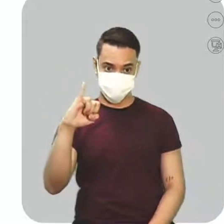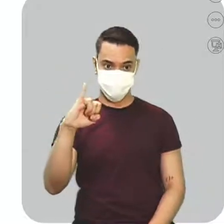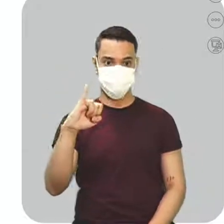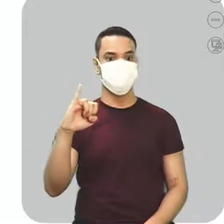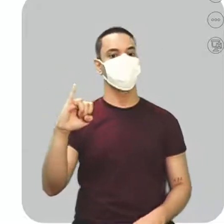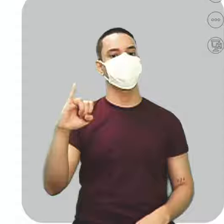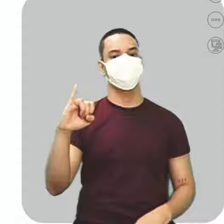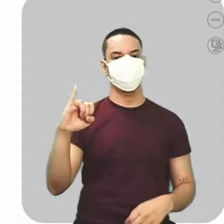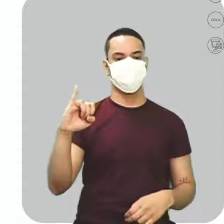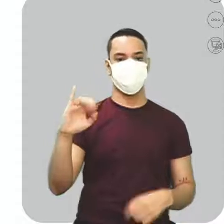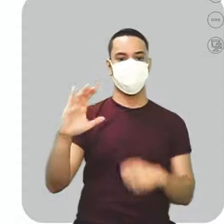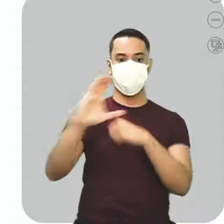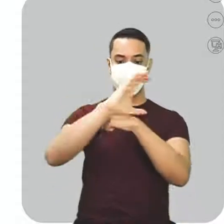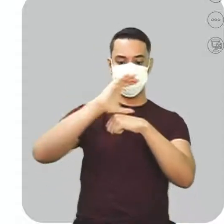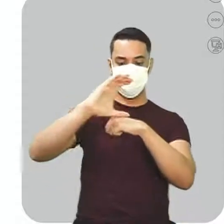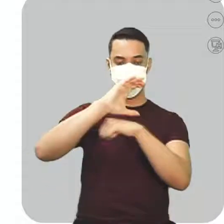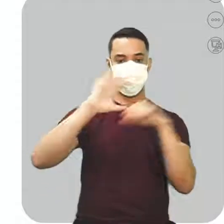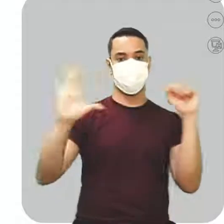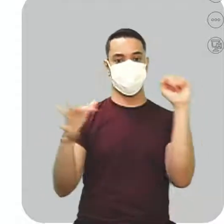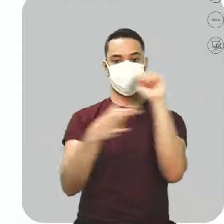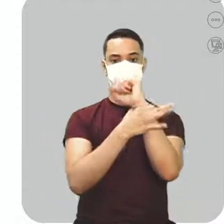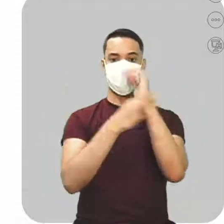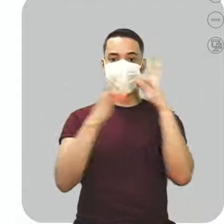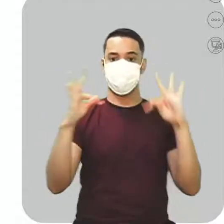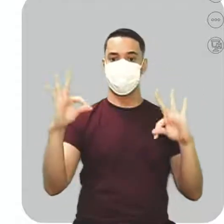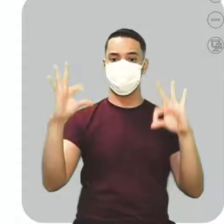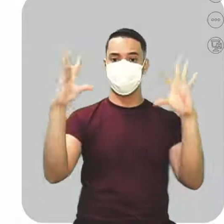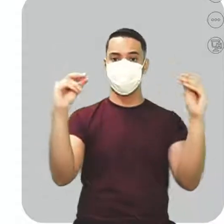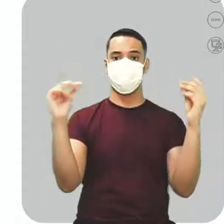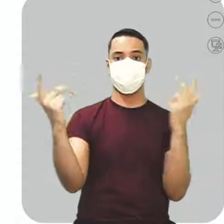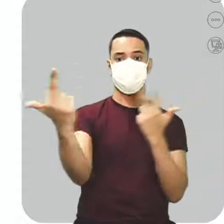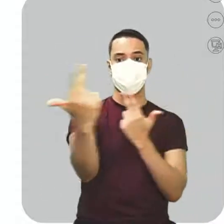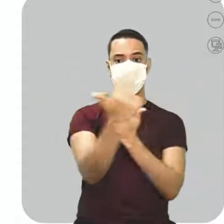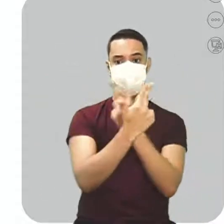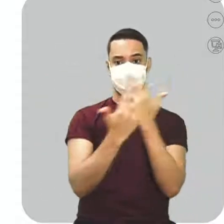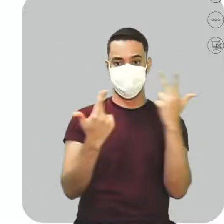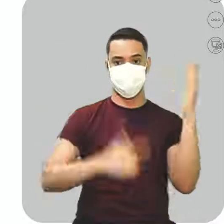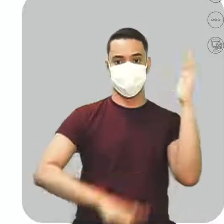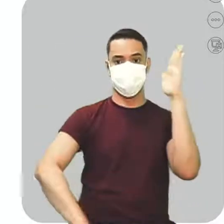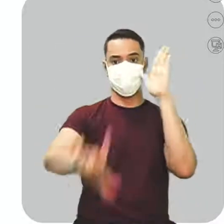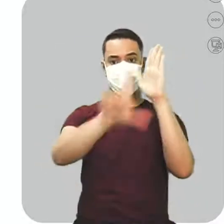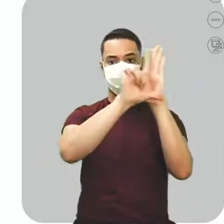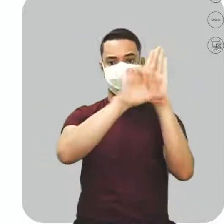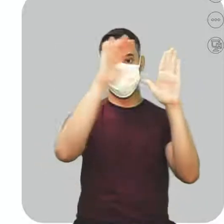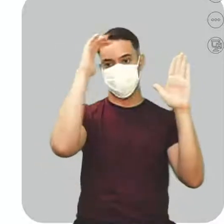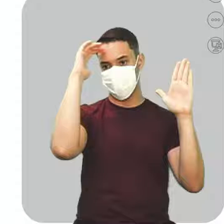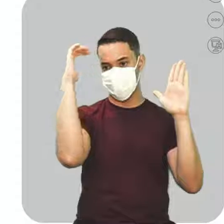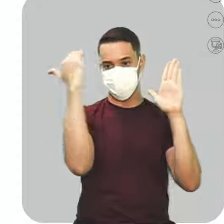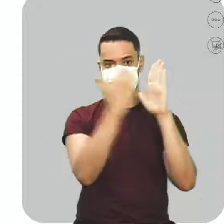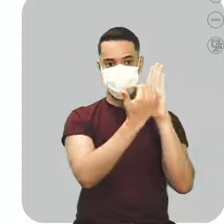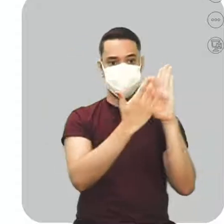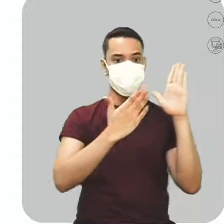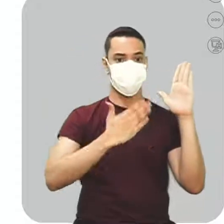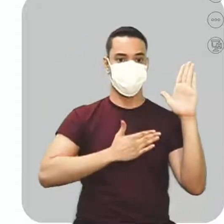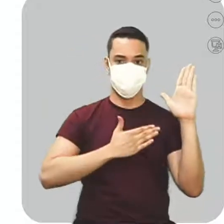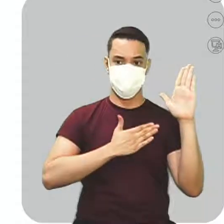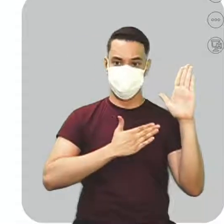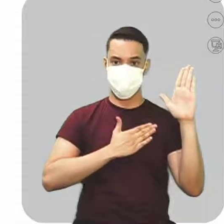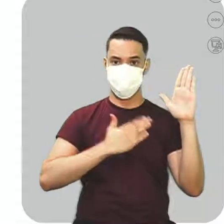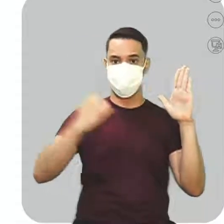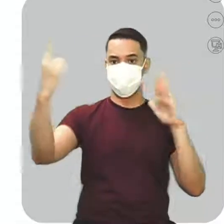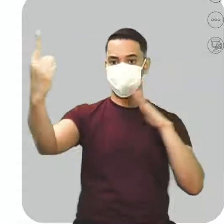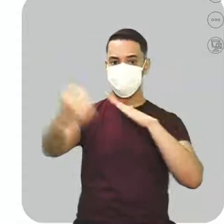a Constituição garante que todos são iguais perante a lei, meu